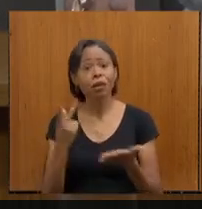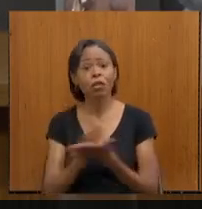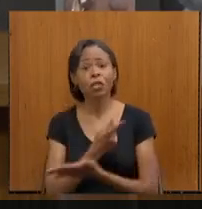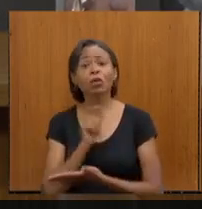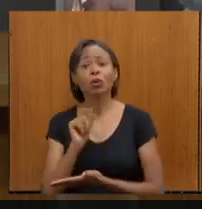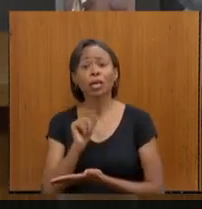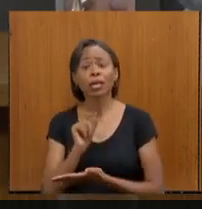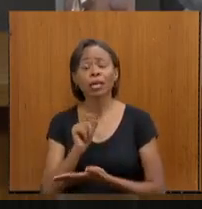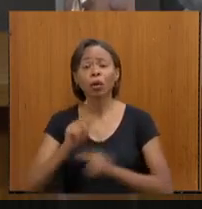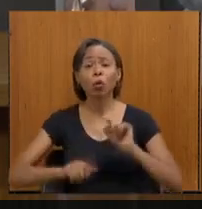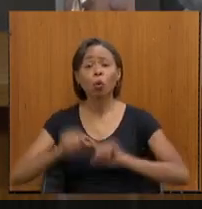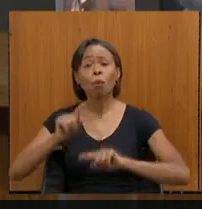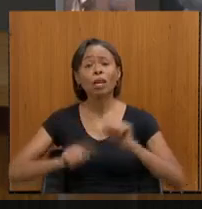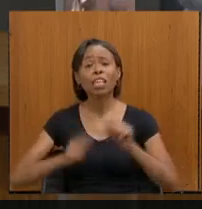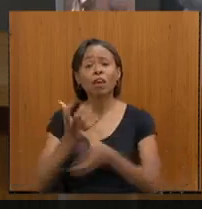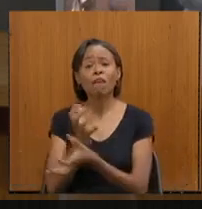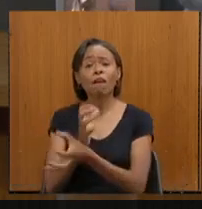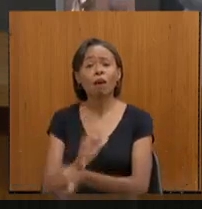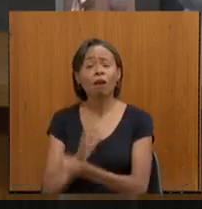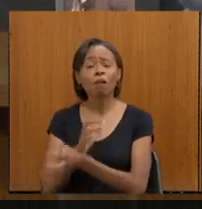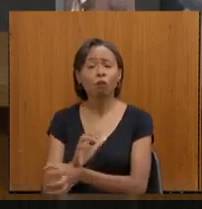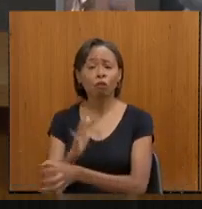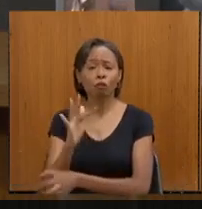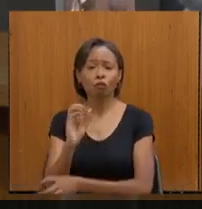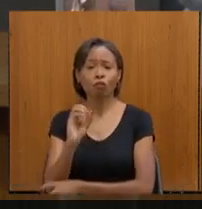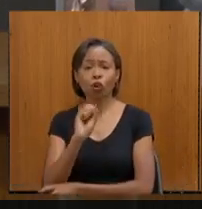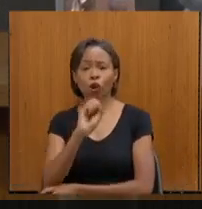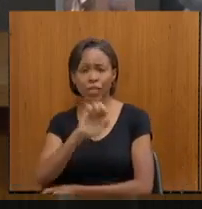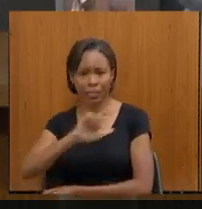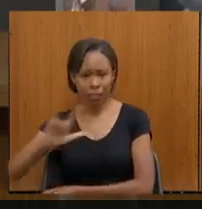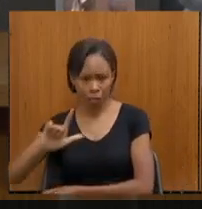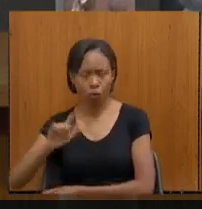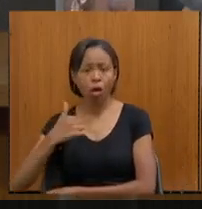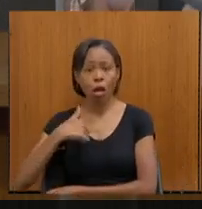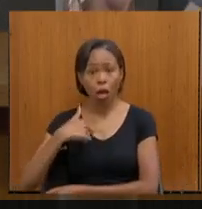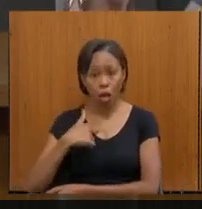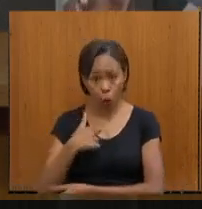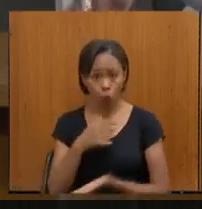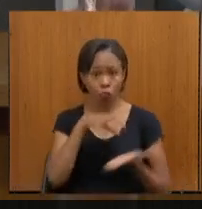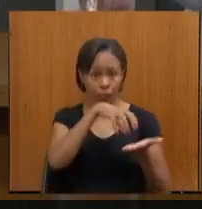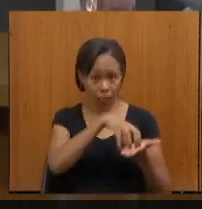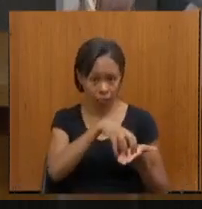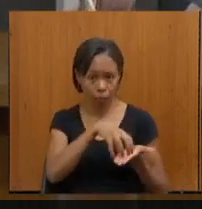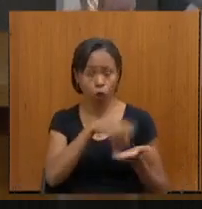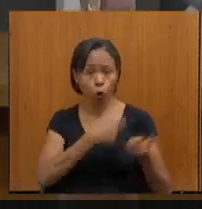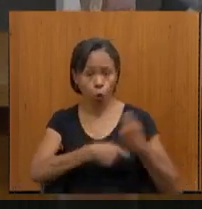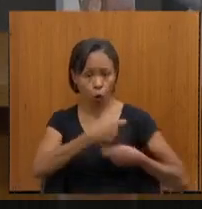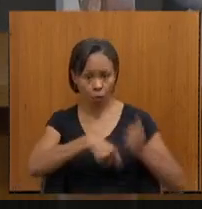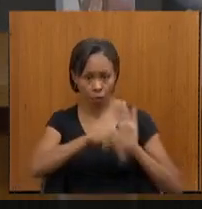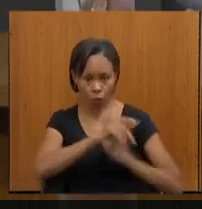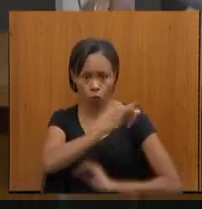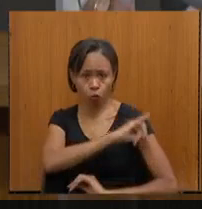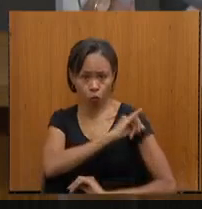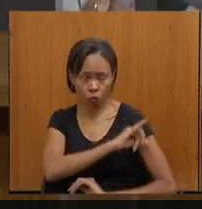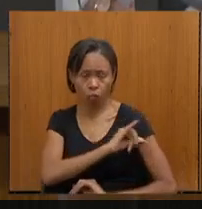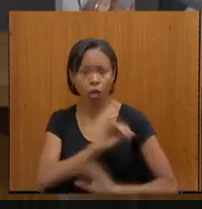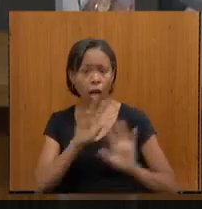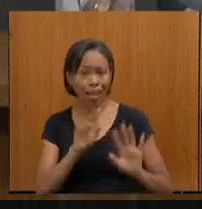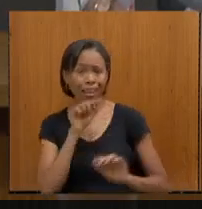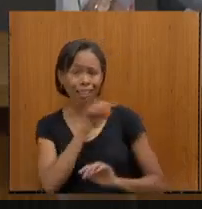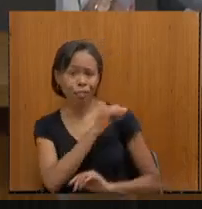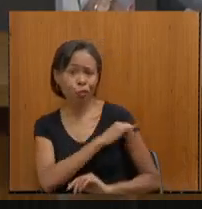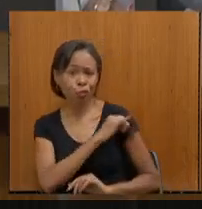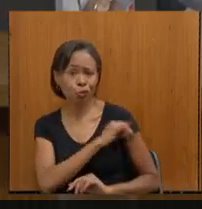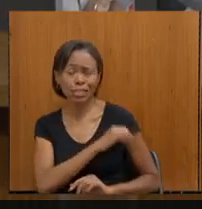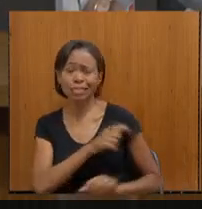os Fontes fósseis eu sou da Câmara de comércio do Rio de Janeiro então o rio tem uma dependência muito grande